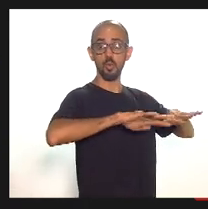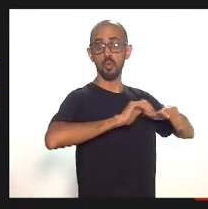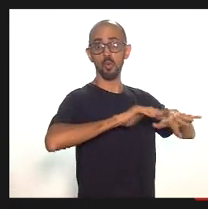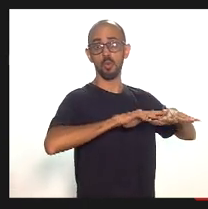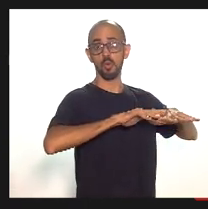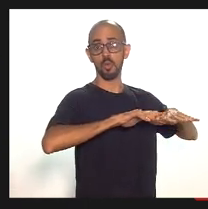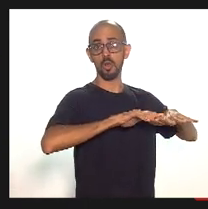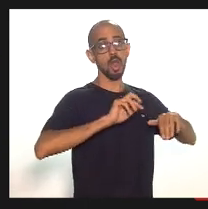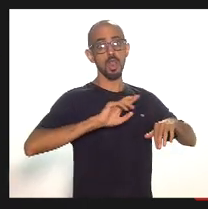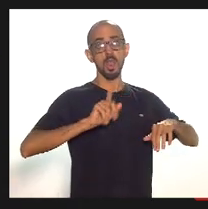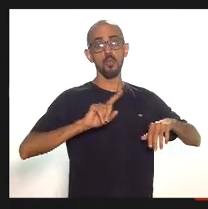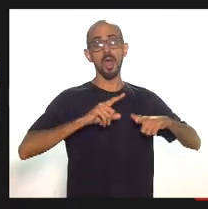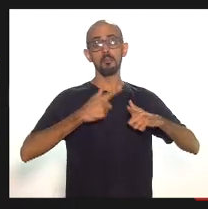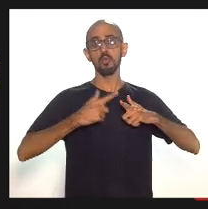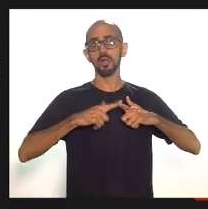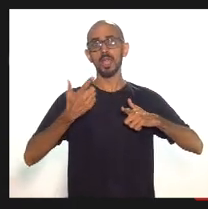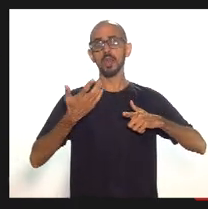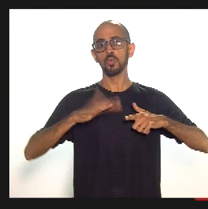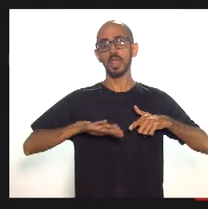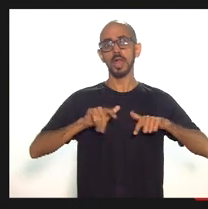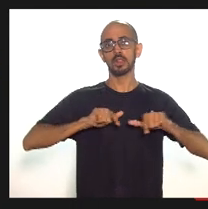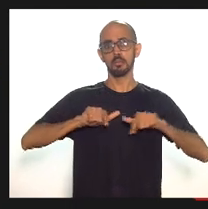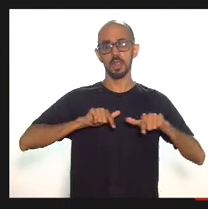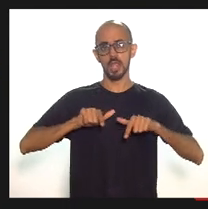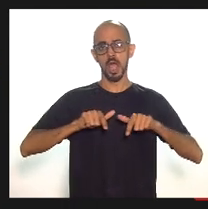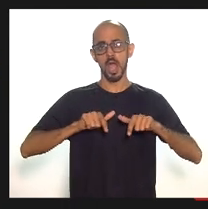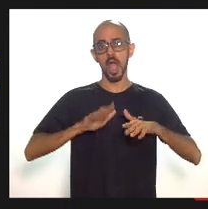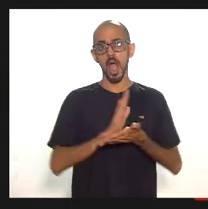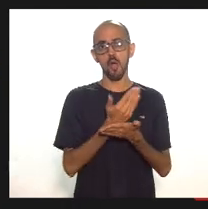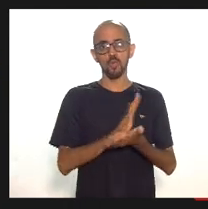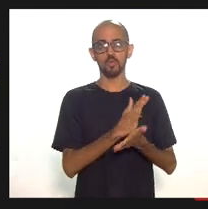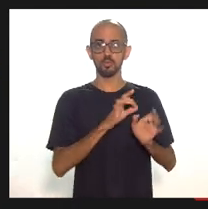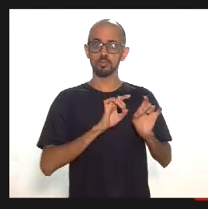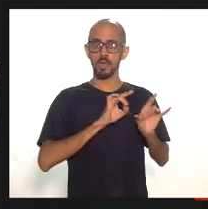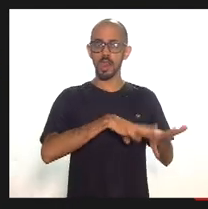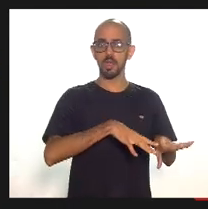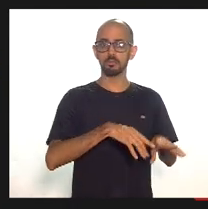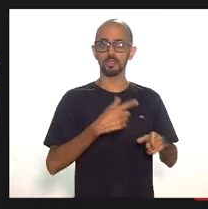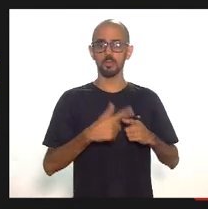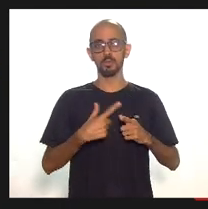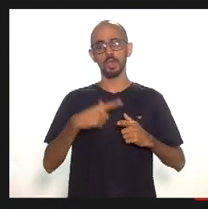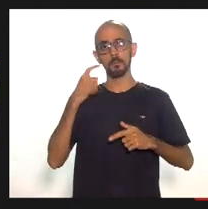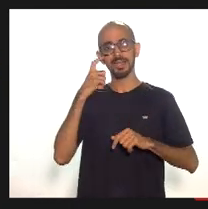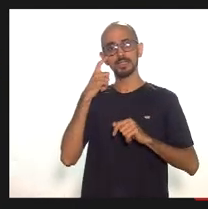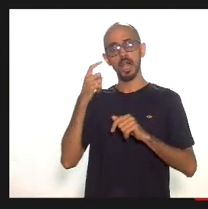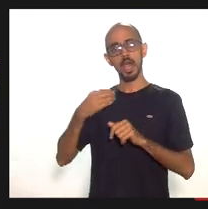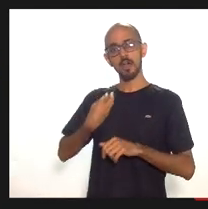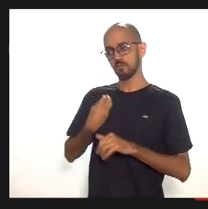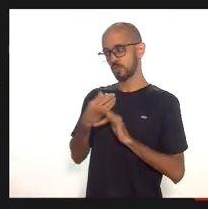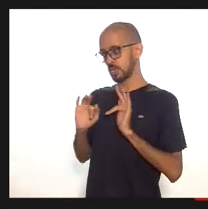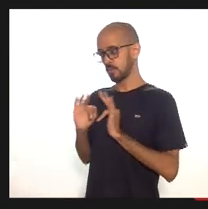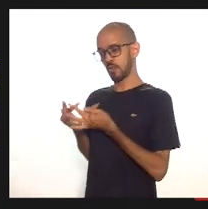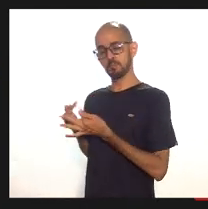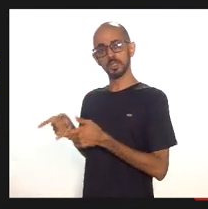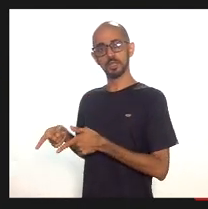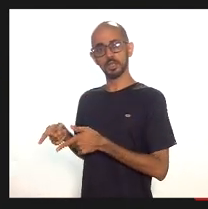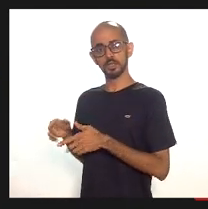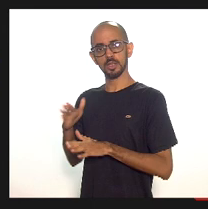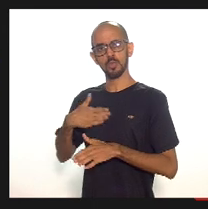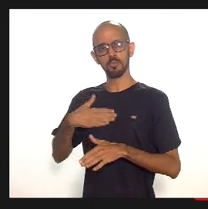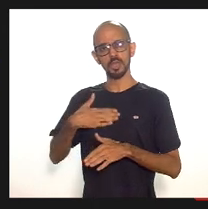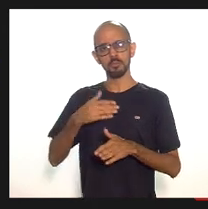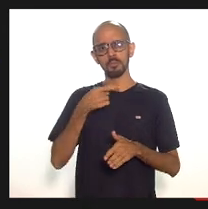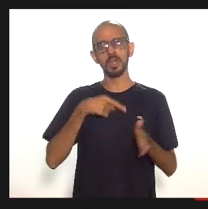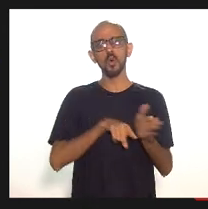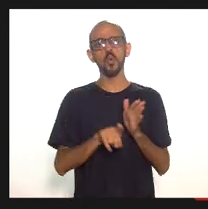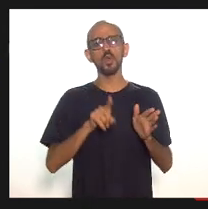não querem trabalhar, não, que muitos estão pedindo demissão por pensar na sua vida e dos seus familiares. Então, acho que agora, nesse momento, a pergunta que eu quero